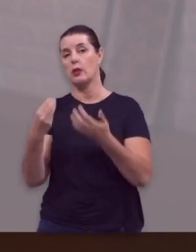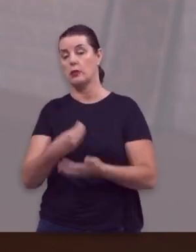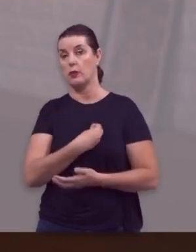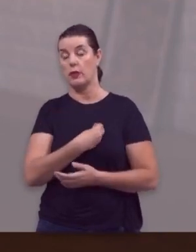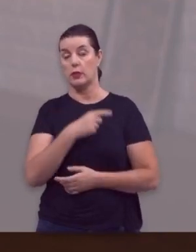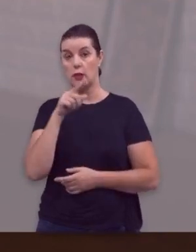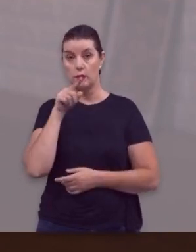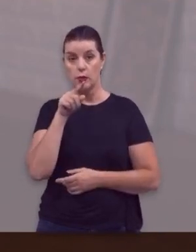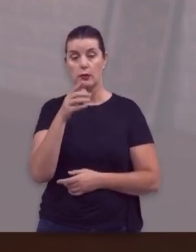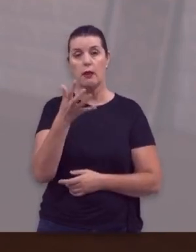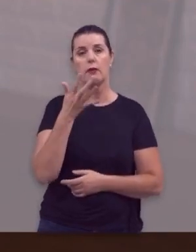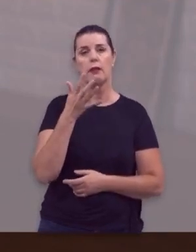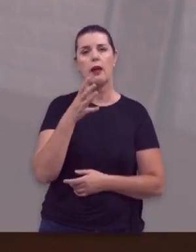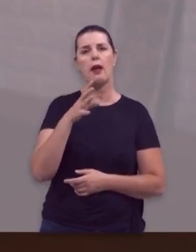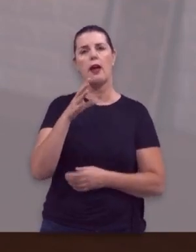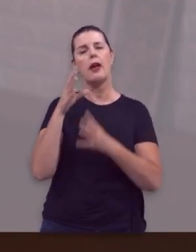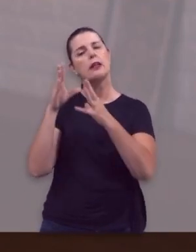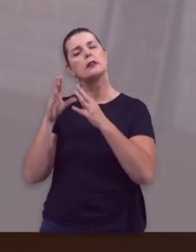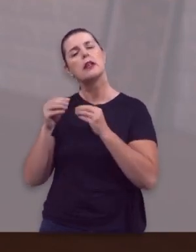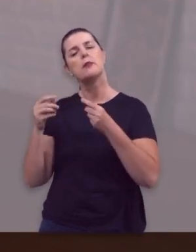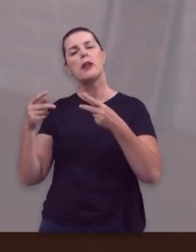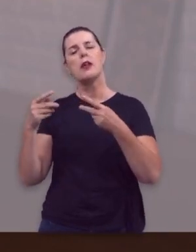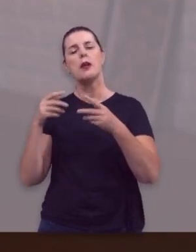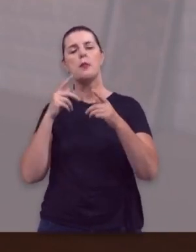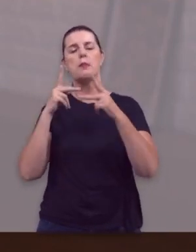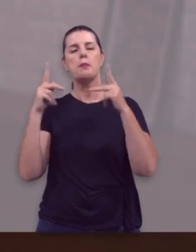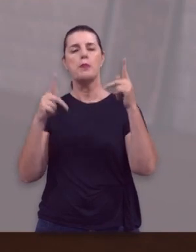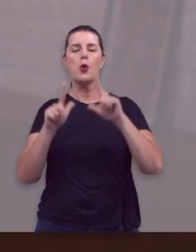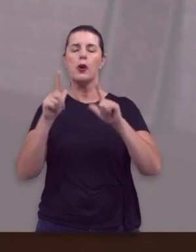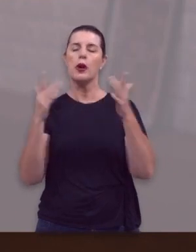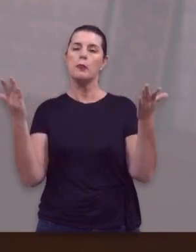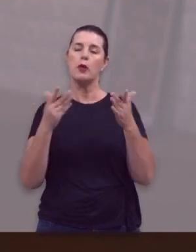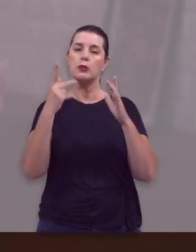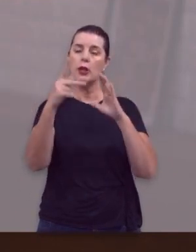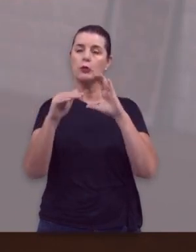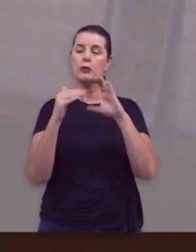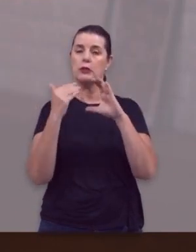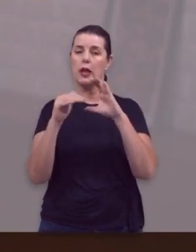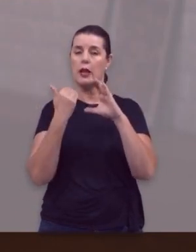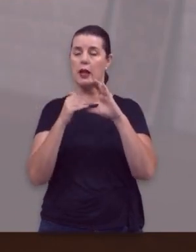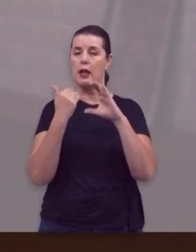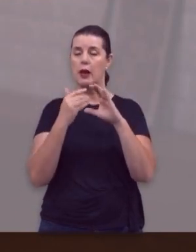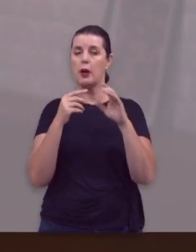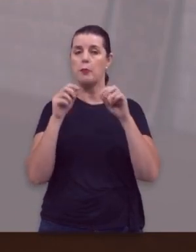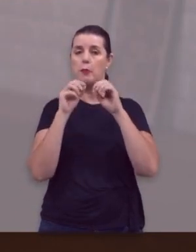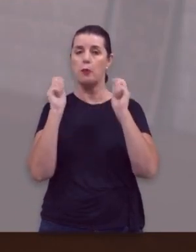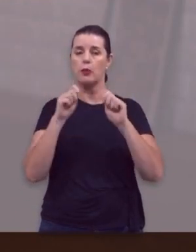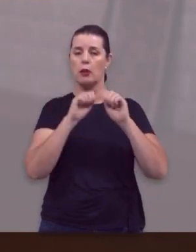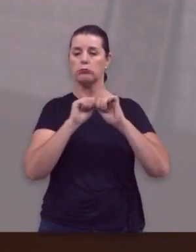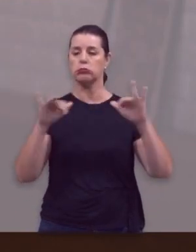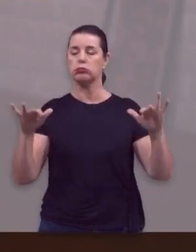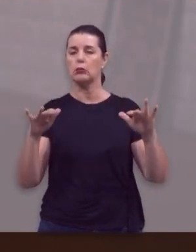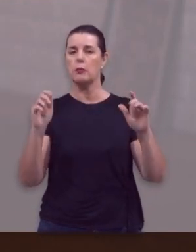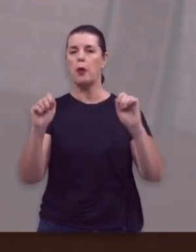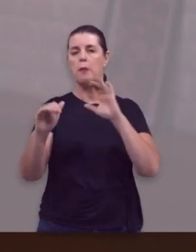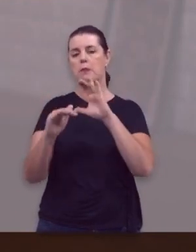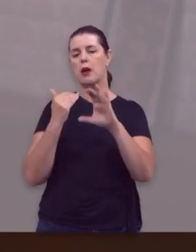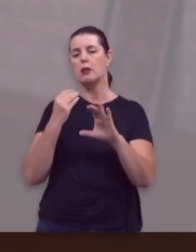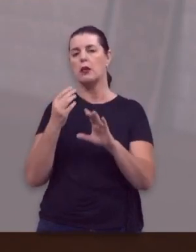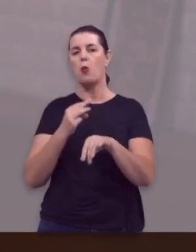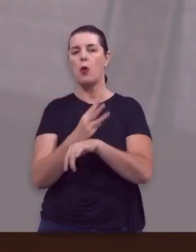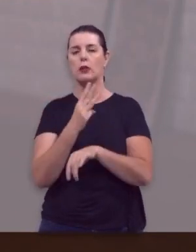é gratuita. Ela é recebida pela fé. Não é o que fazemos para Deus, é o que